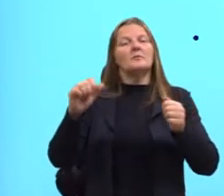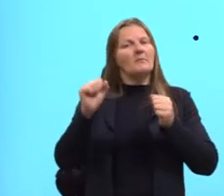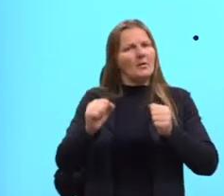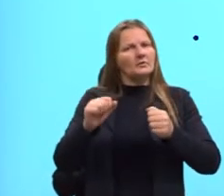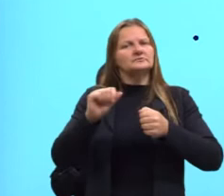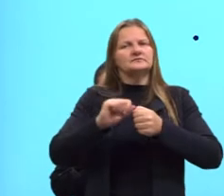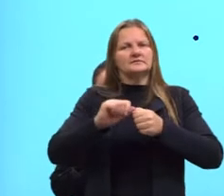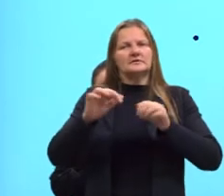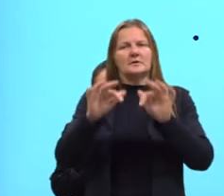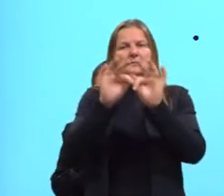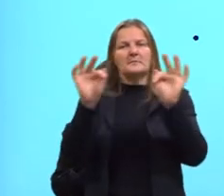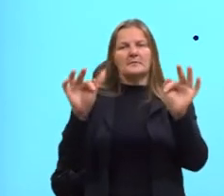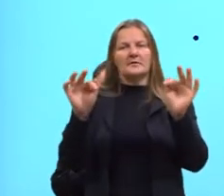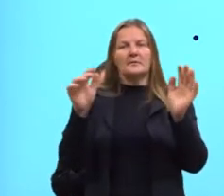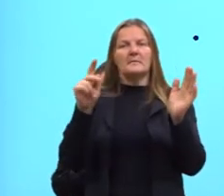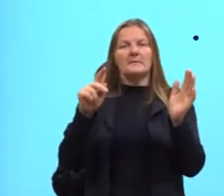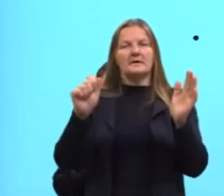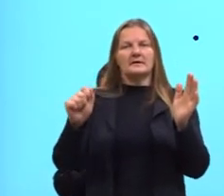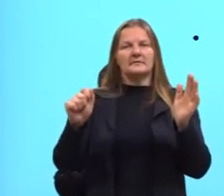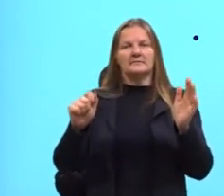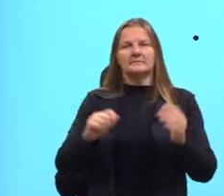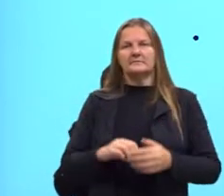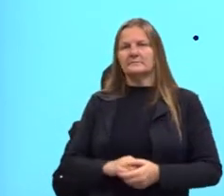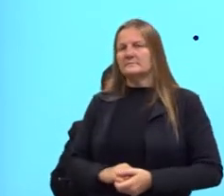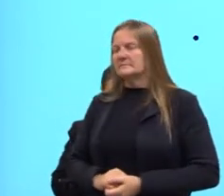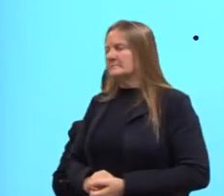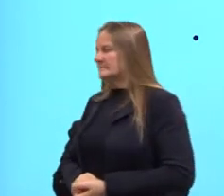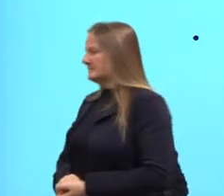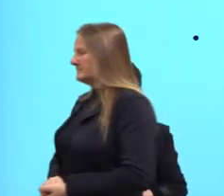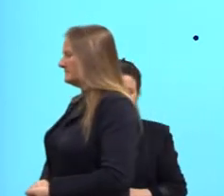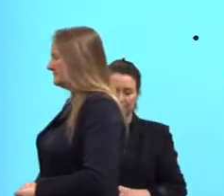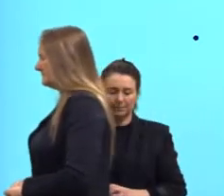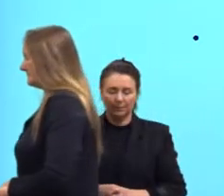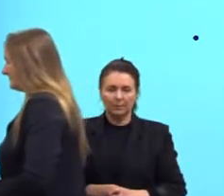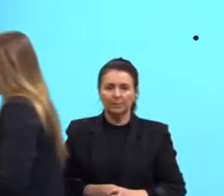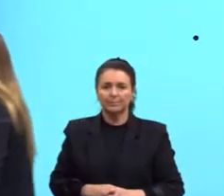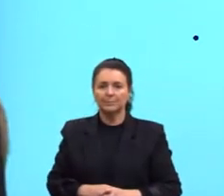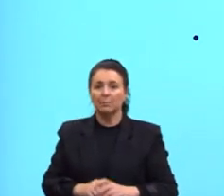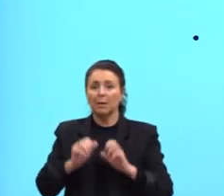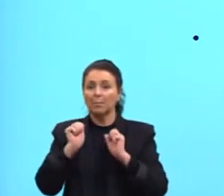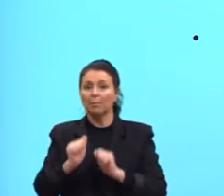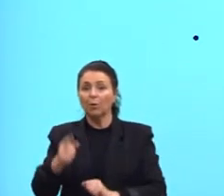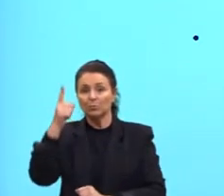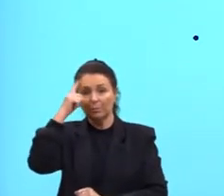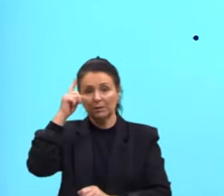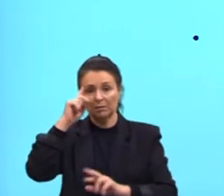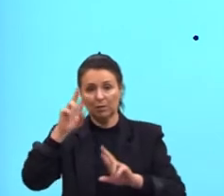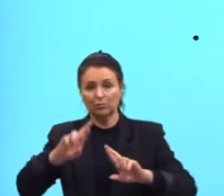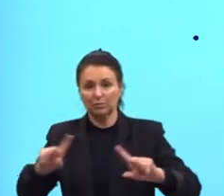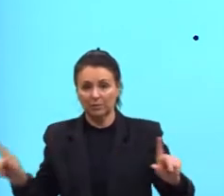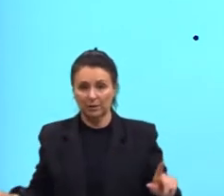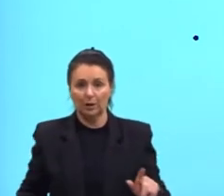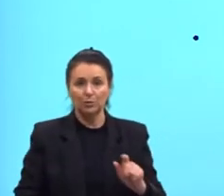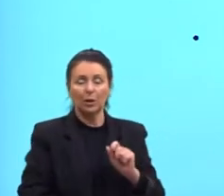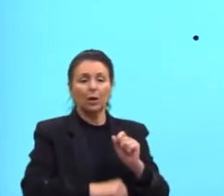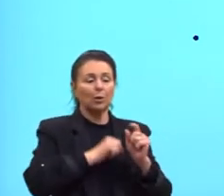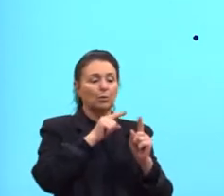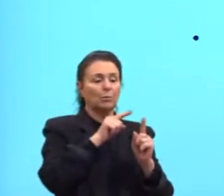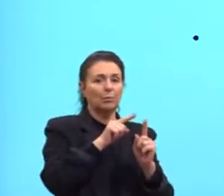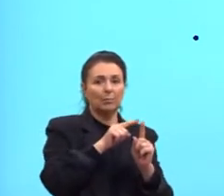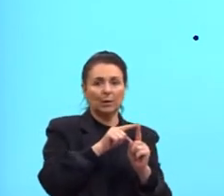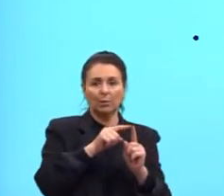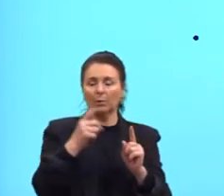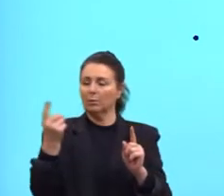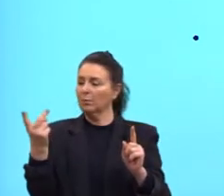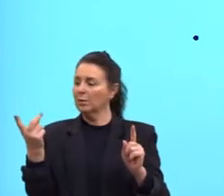a fórmula dá pa mas aqui nós podemos pensar então diferente eu quero chegar do primeiro até o 11º termo